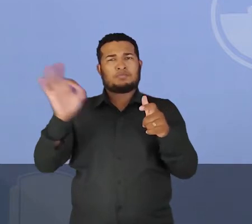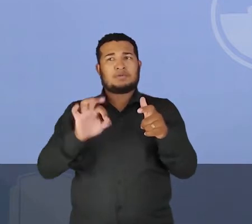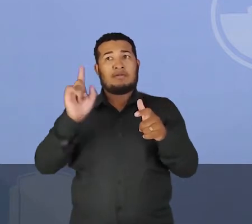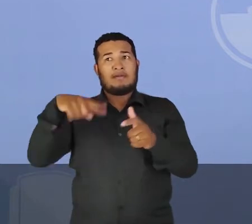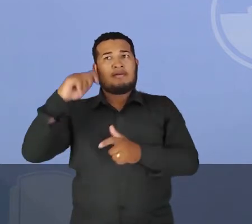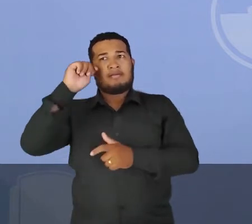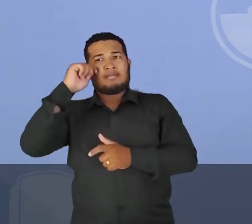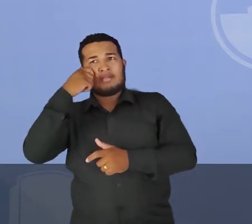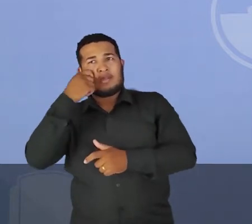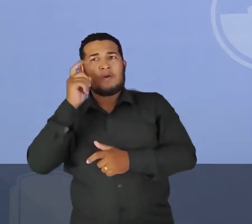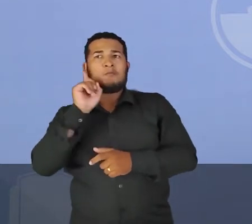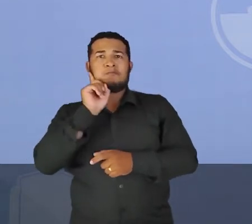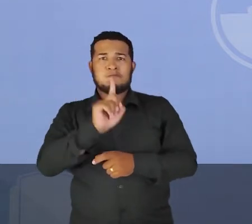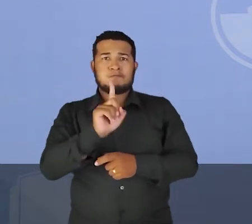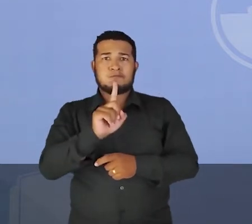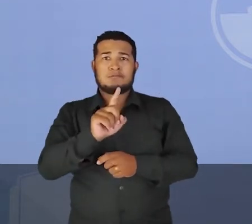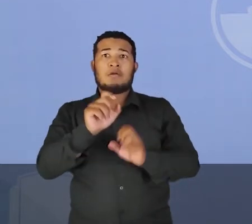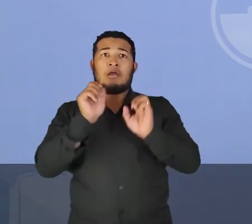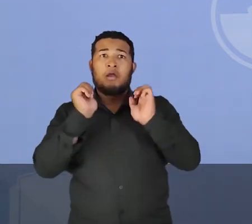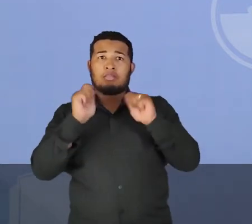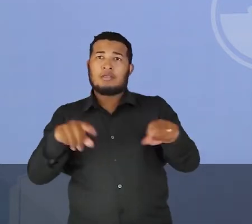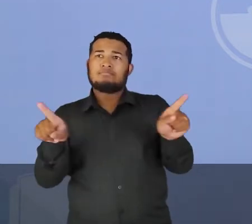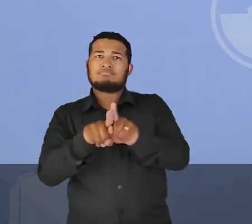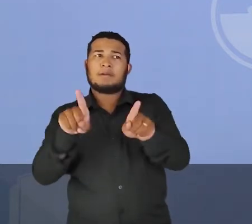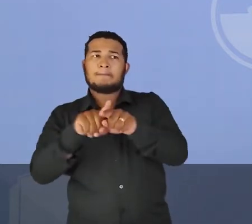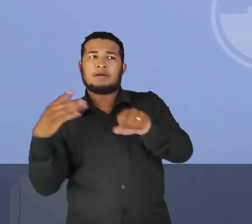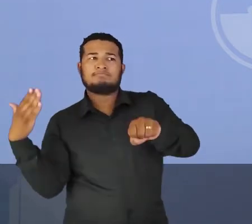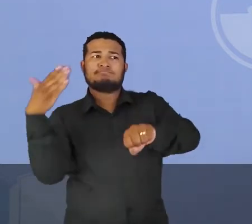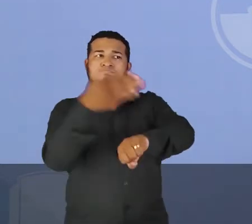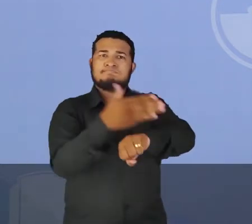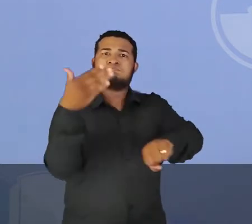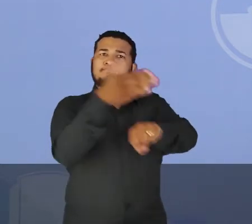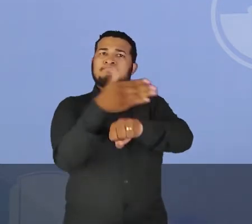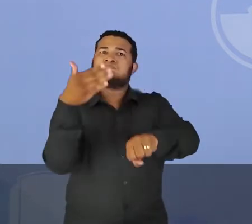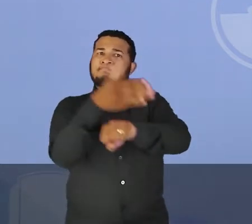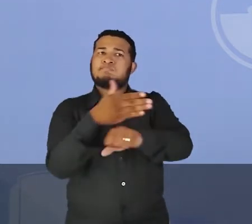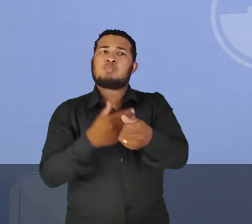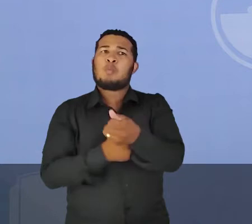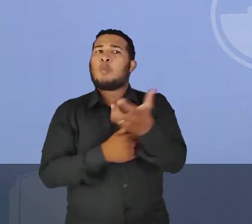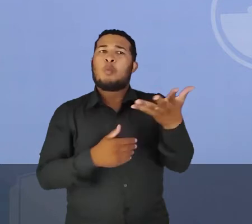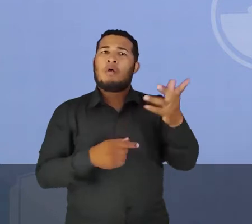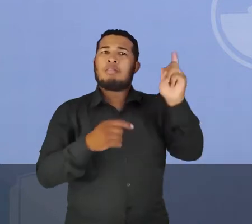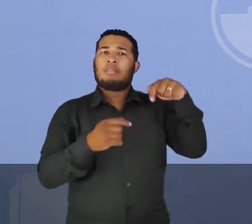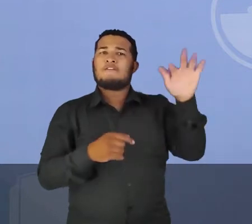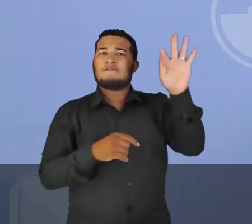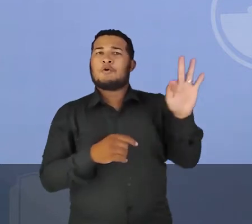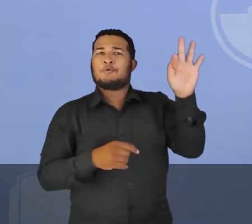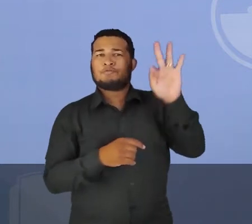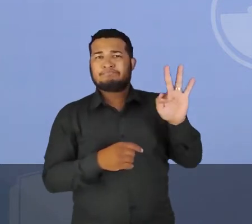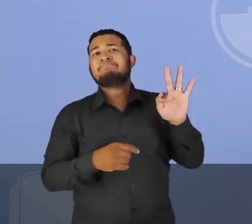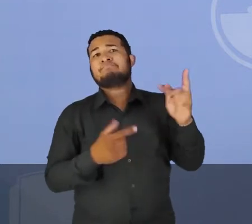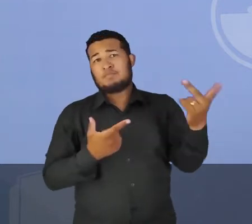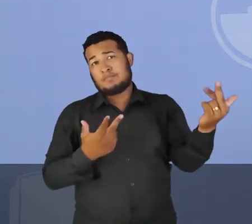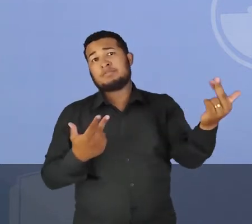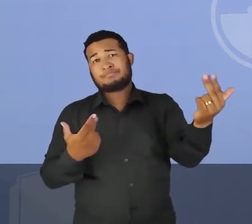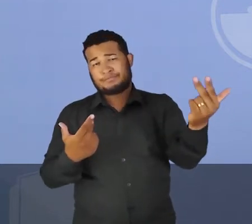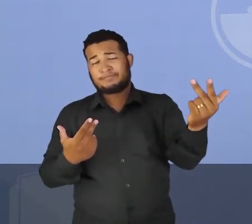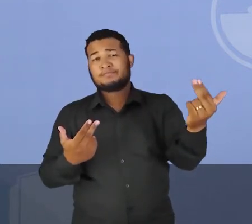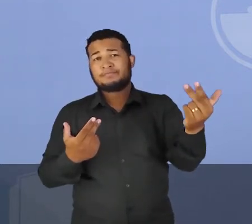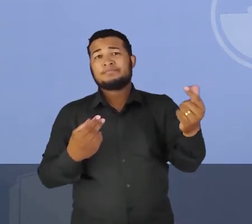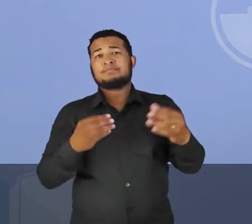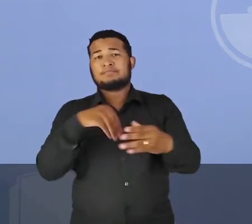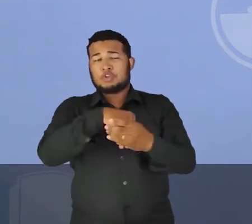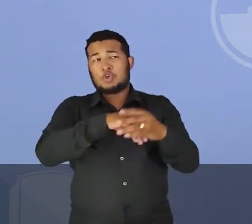deveria estar revelado no quantitativo de pessoas negras também dentro